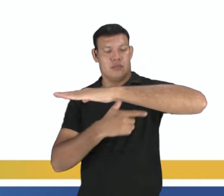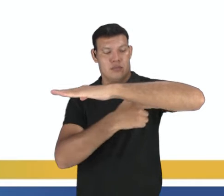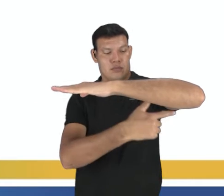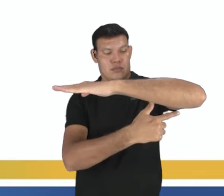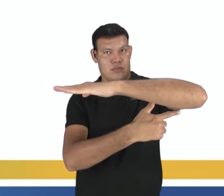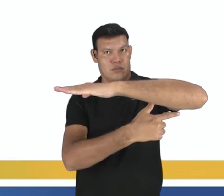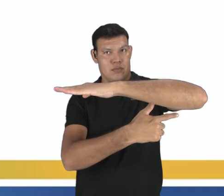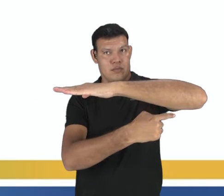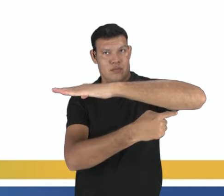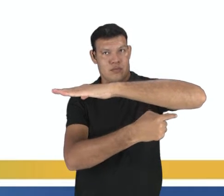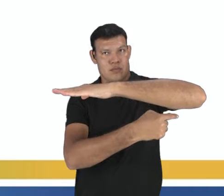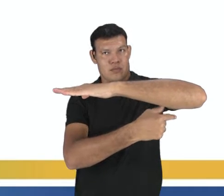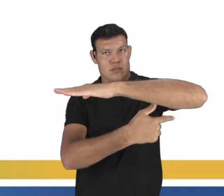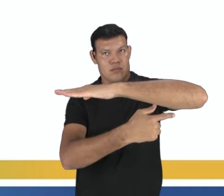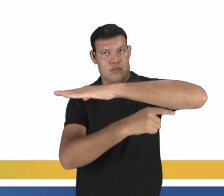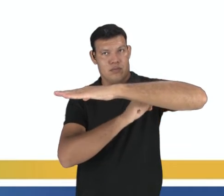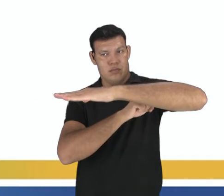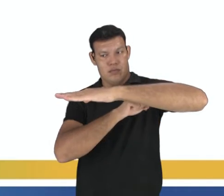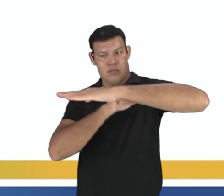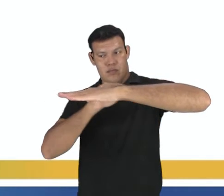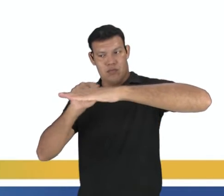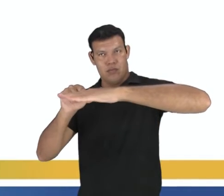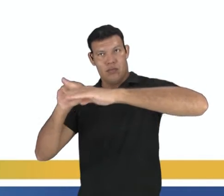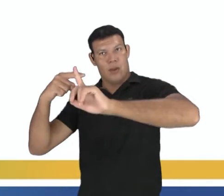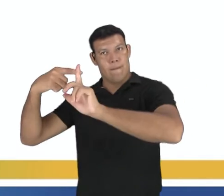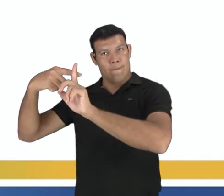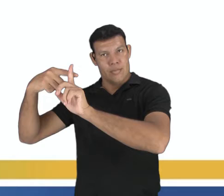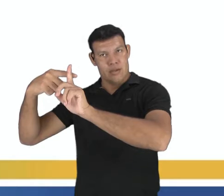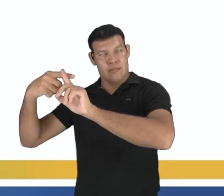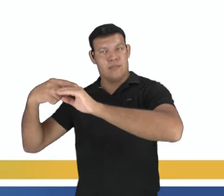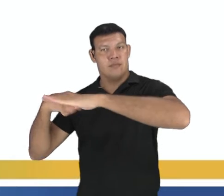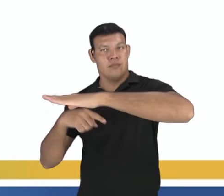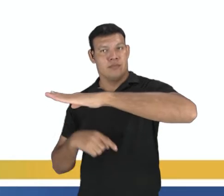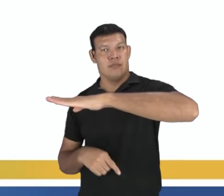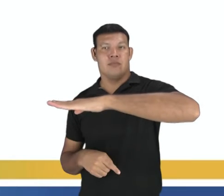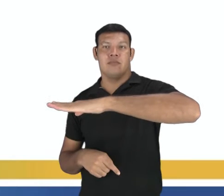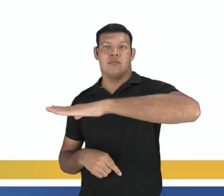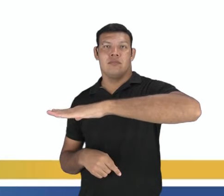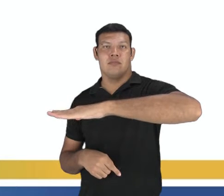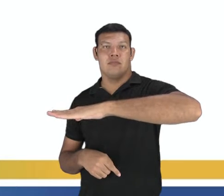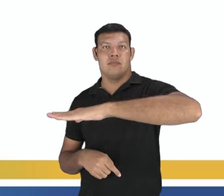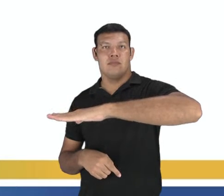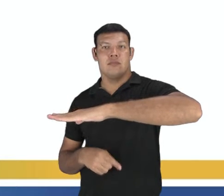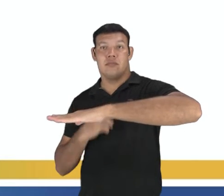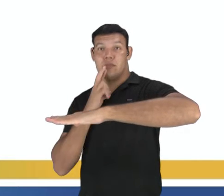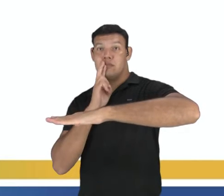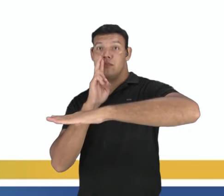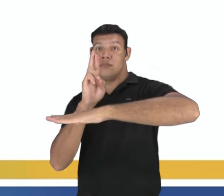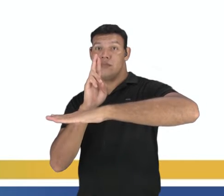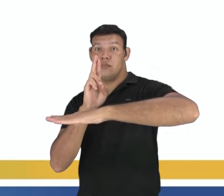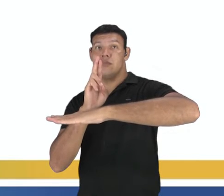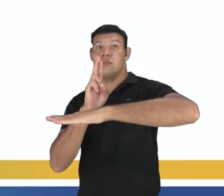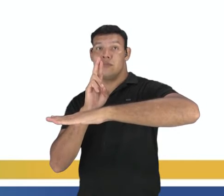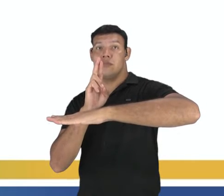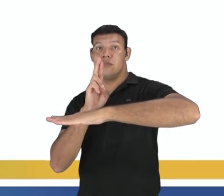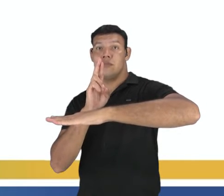ao infinito, tendendo para o positivo, nós vamos ter essa resposta